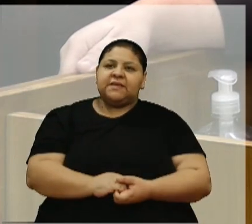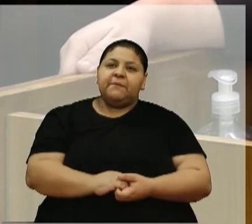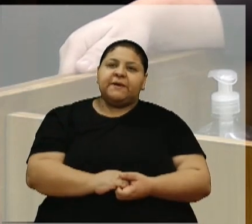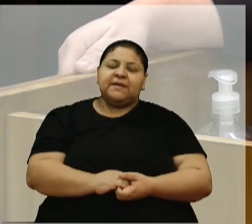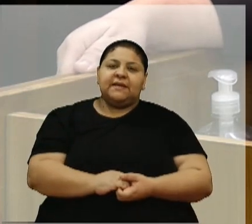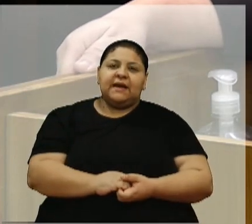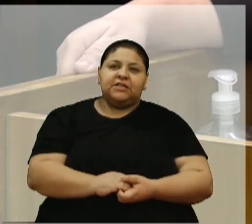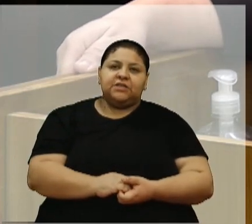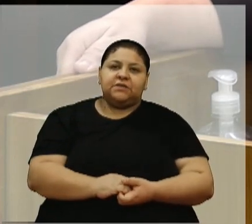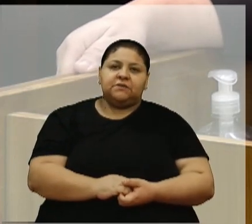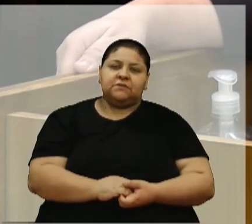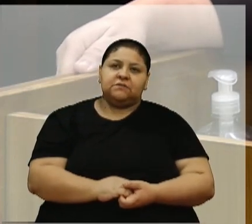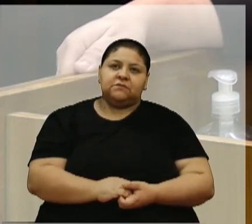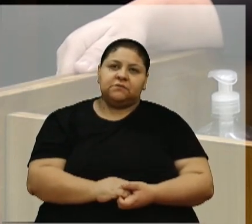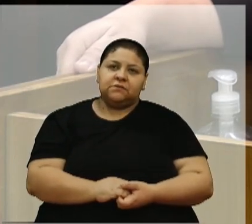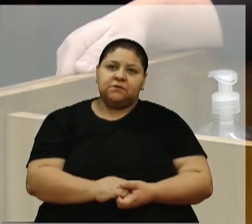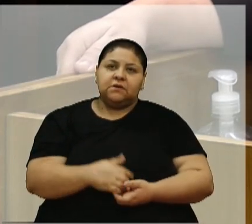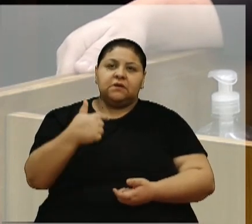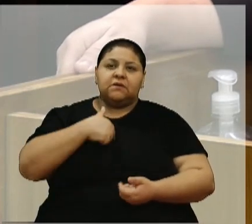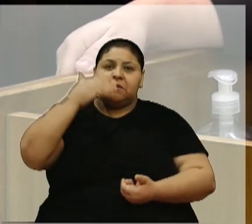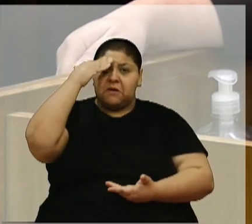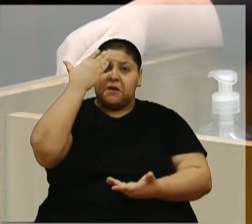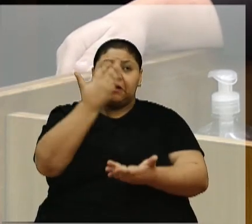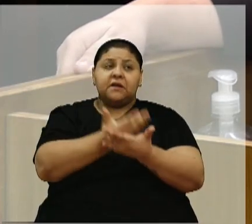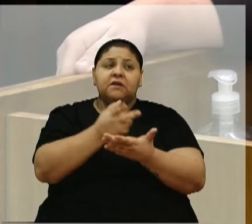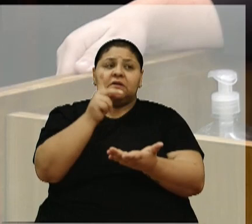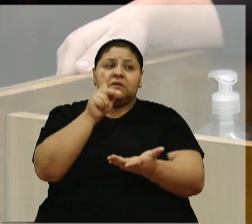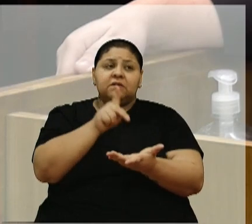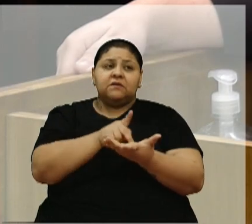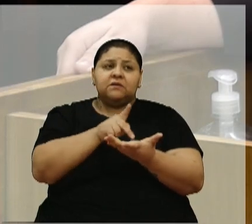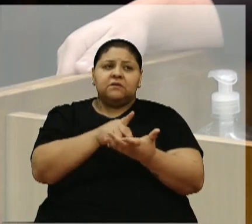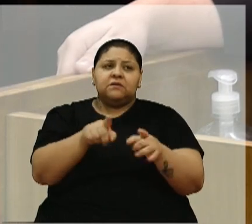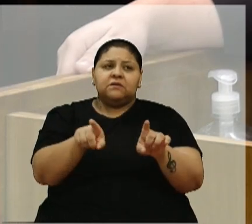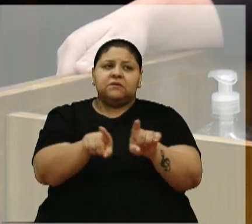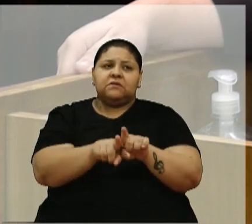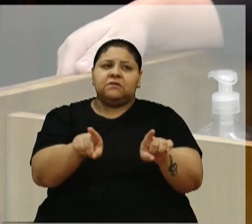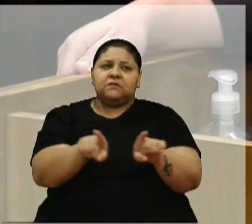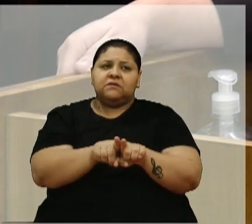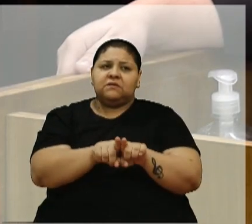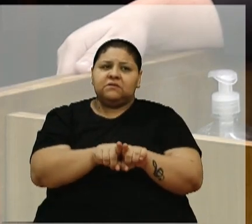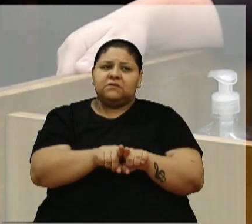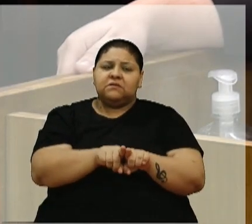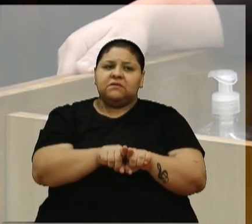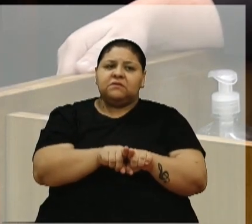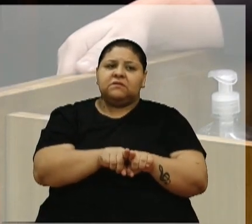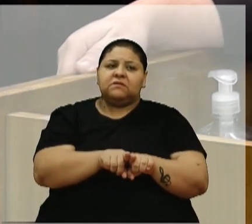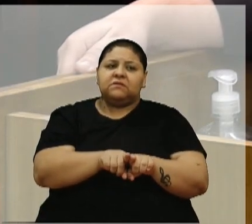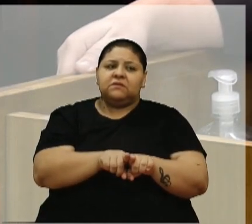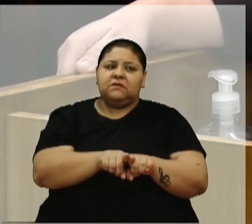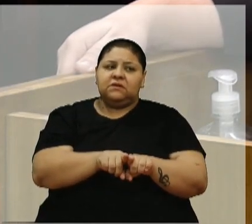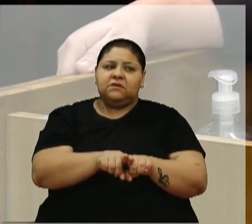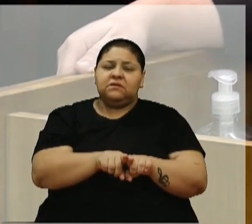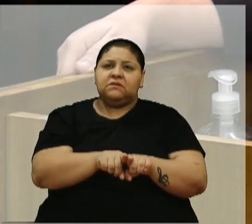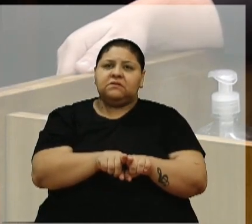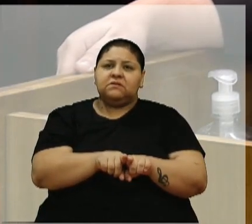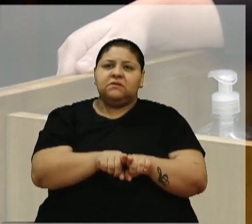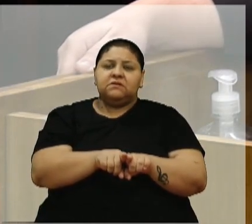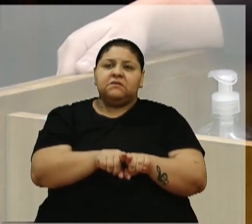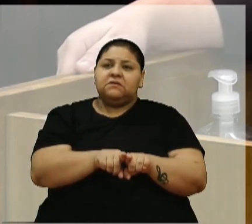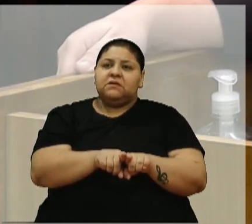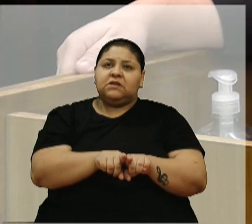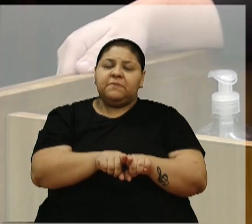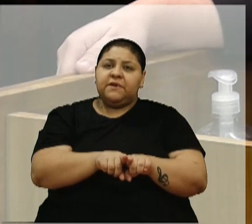um postulante, e tenho certeza absoluta que o senhor não trabalha desta forma, dá para ver que quem está tentando